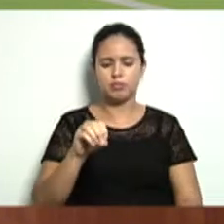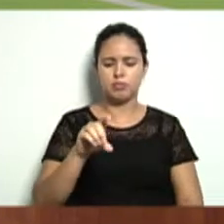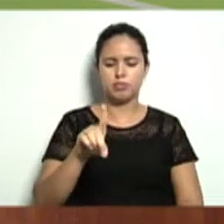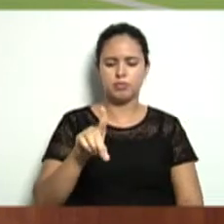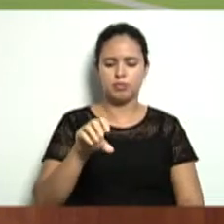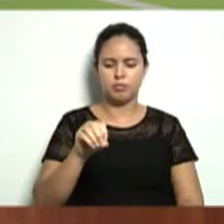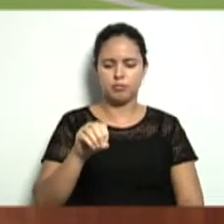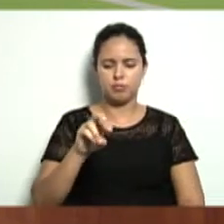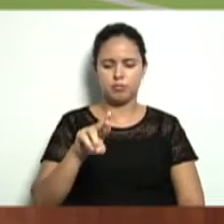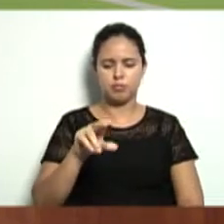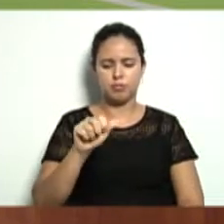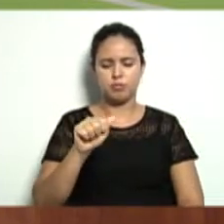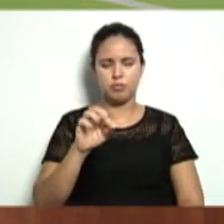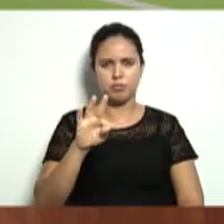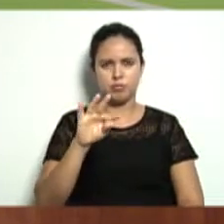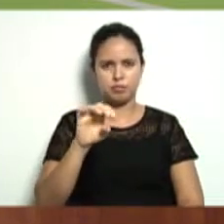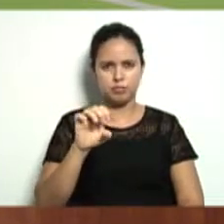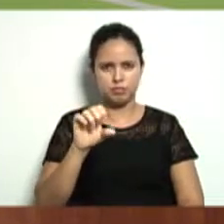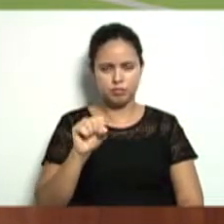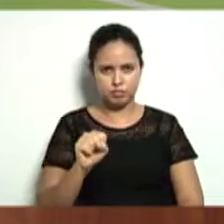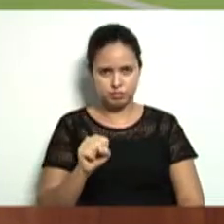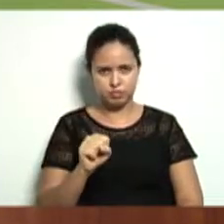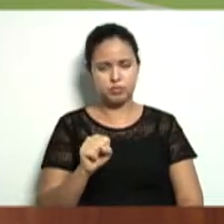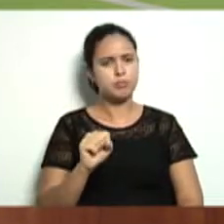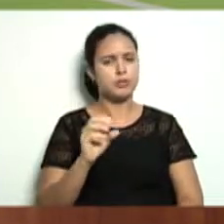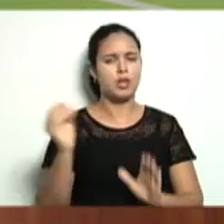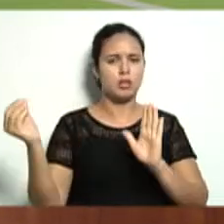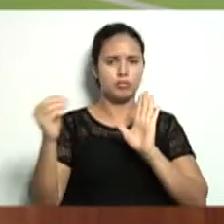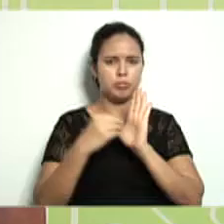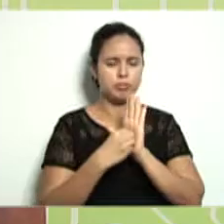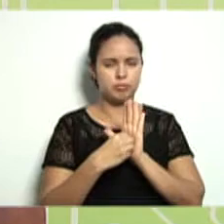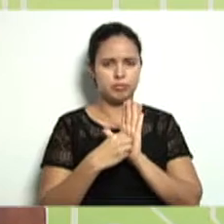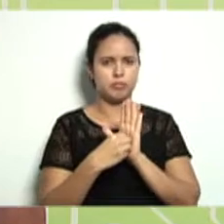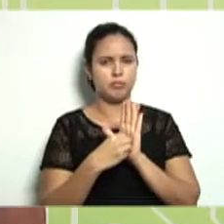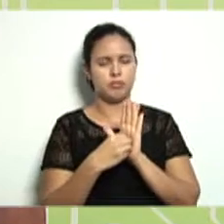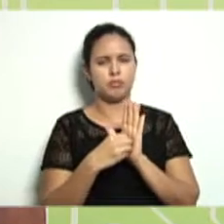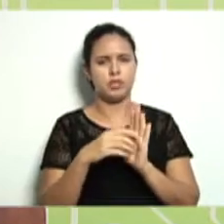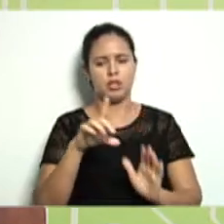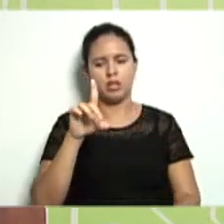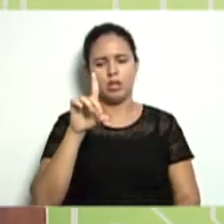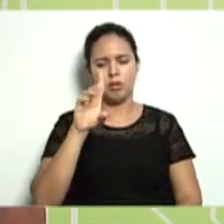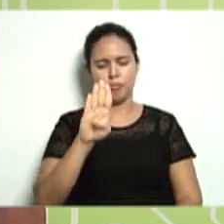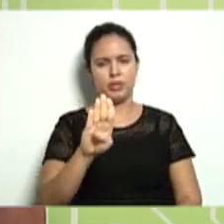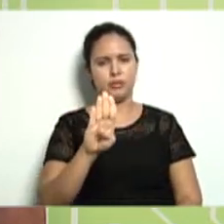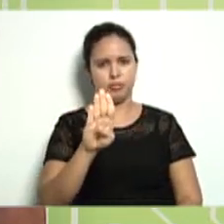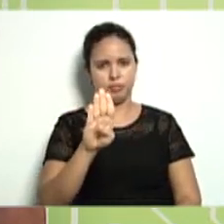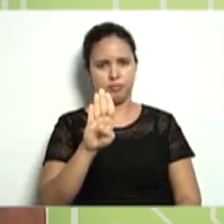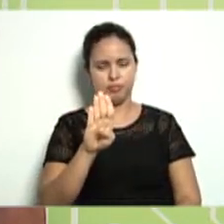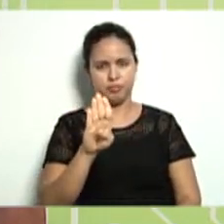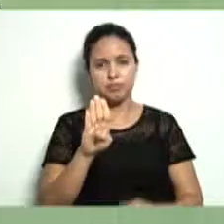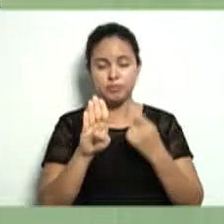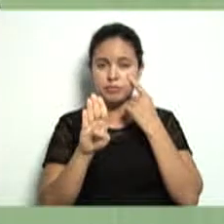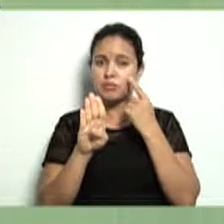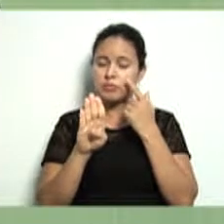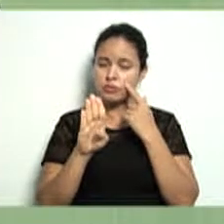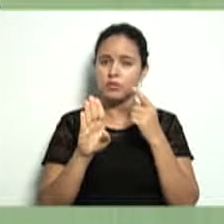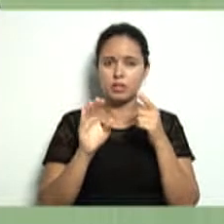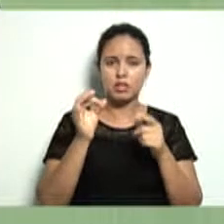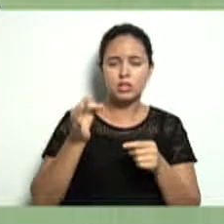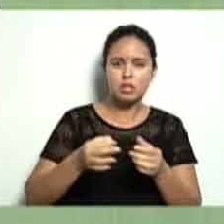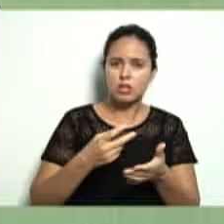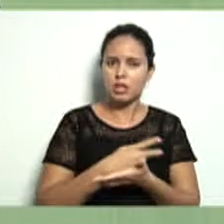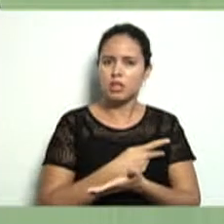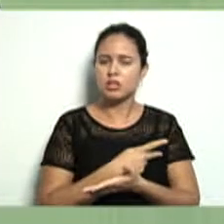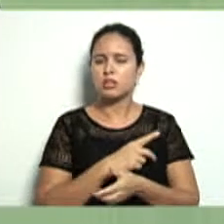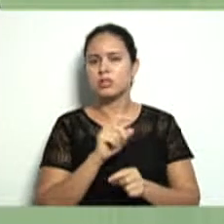e eles marcaram a alternativa B. Alternativa B? Isso. Vamos dar uma olhadinha aqui e vamos ver